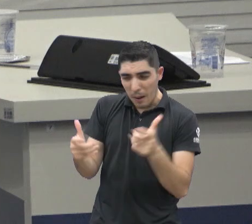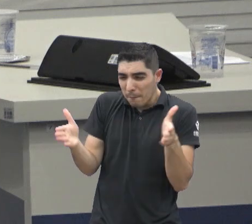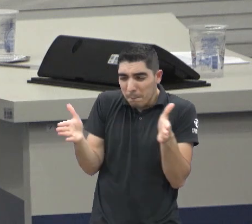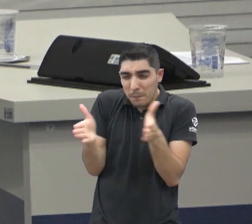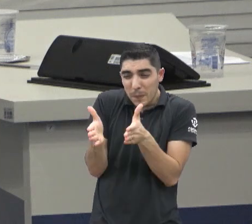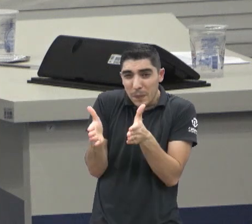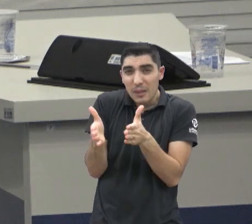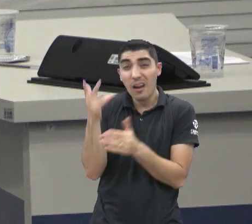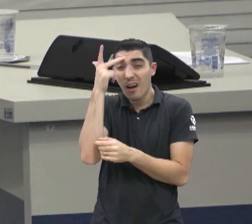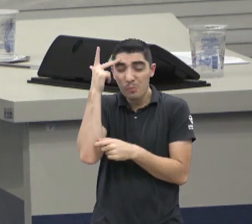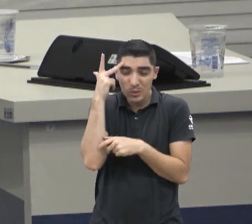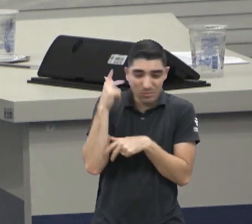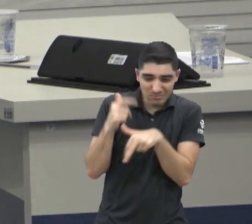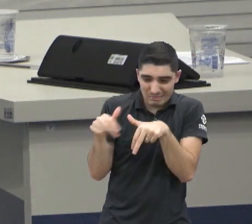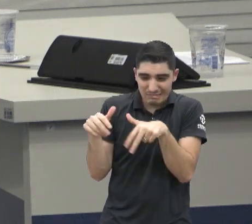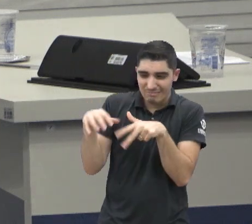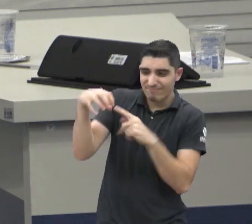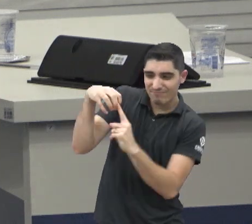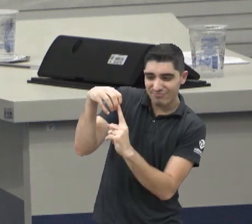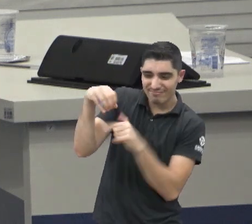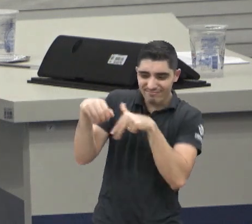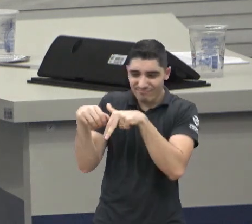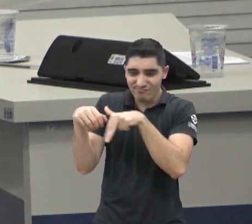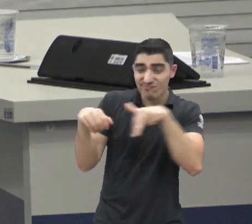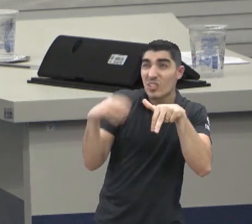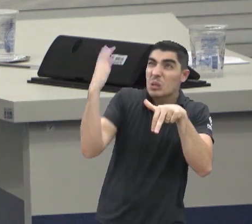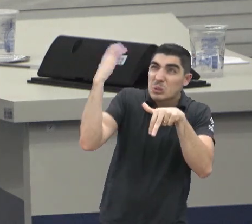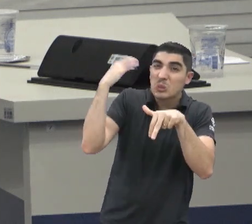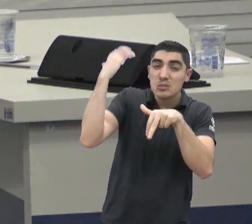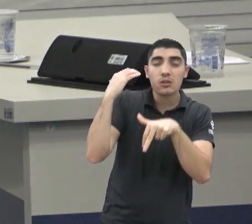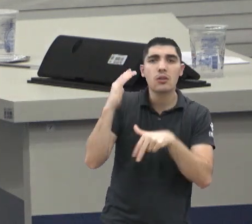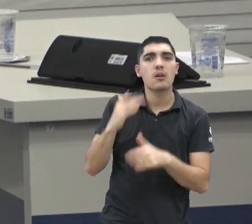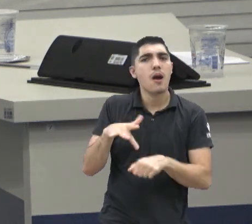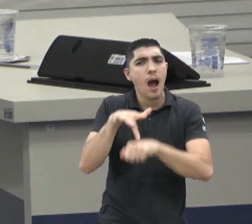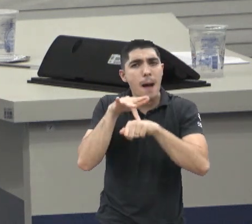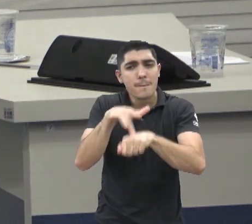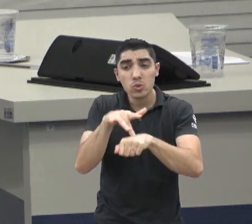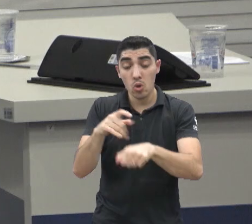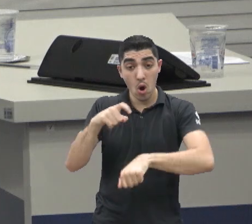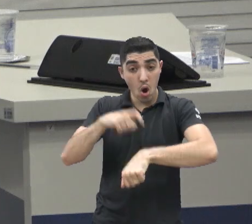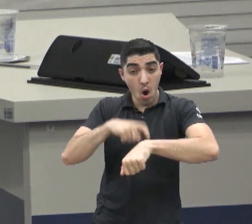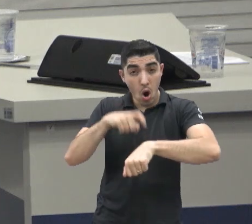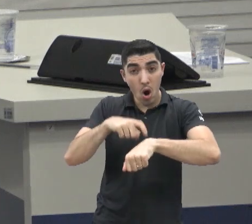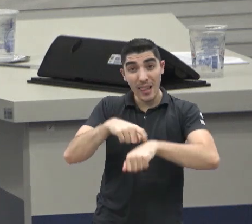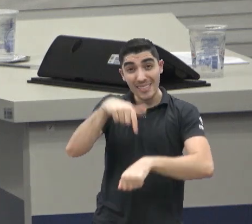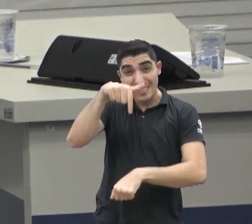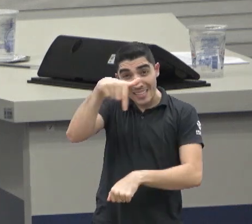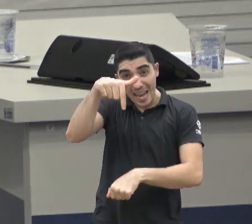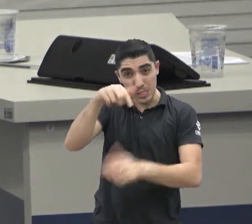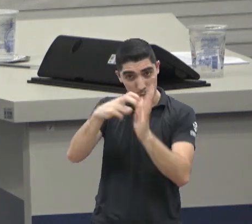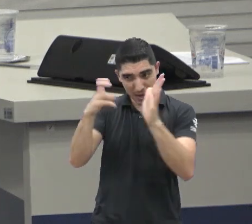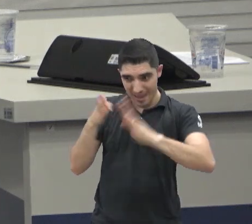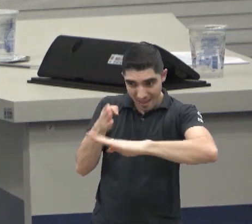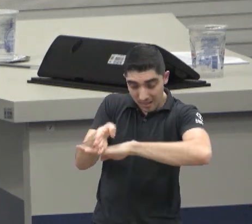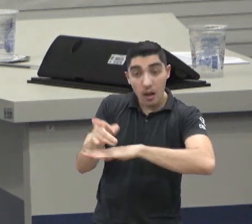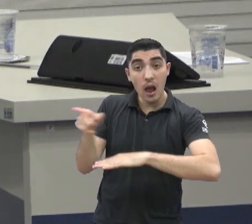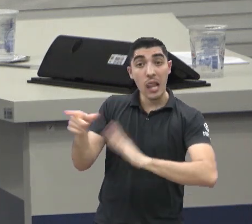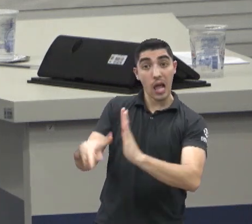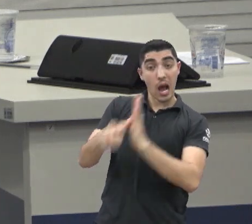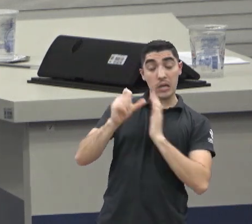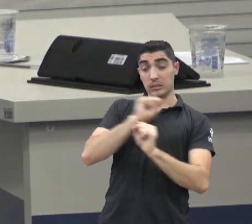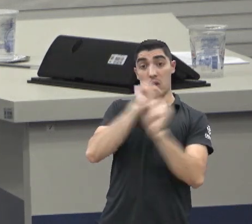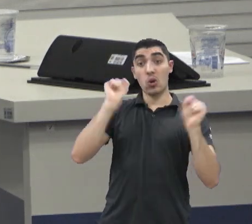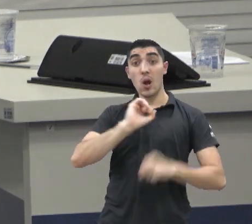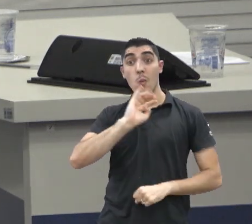as trabalhadoras, para entrar às 7 horas, têm que acordar 4h30 da manhã. Muitas, para entrar